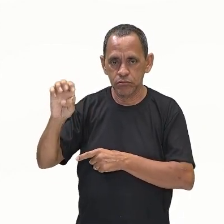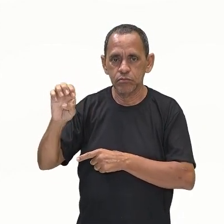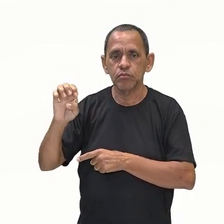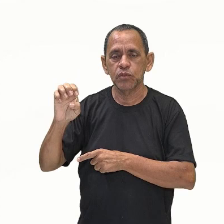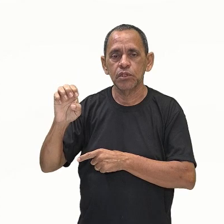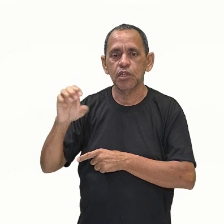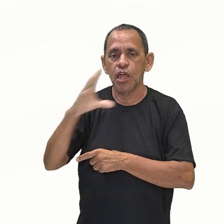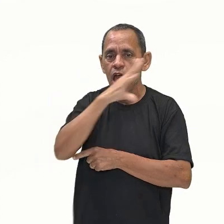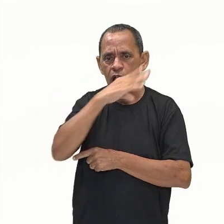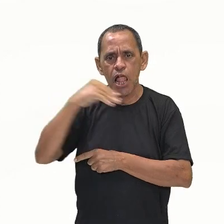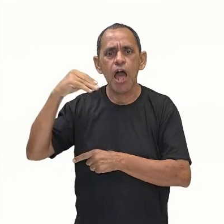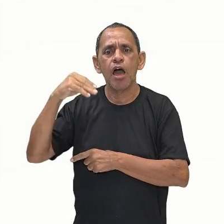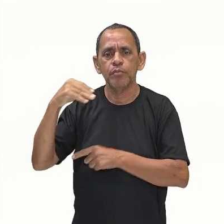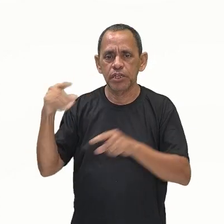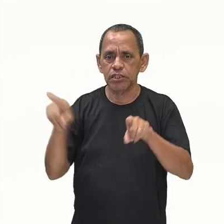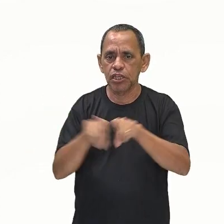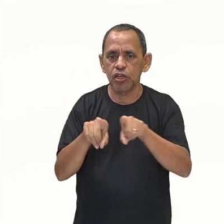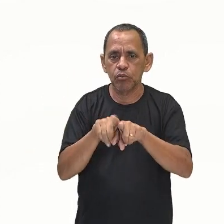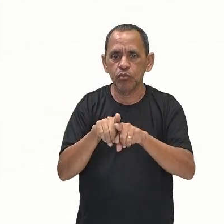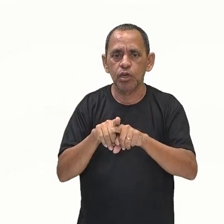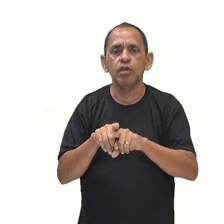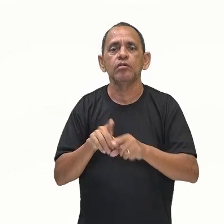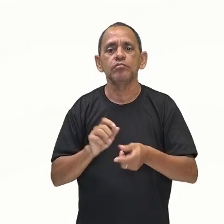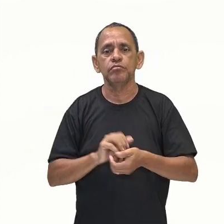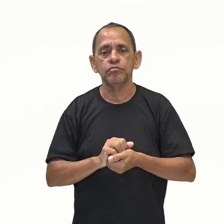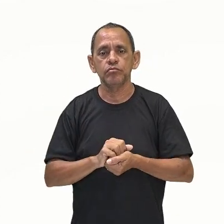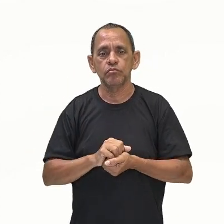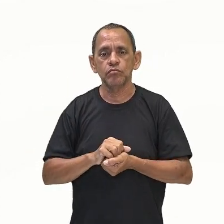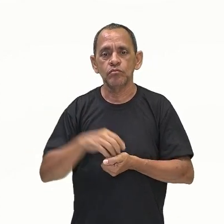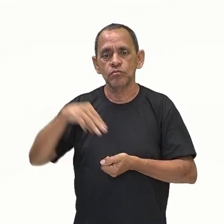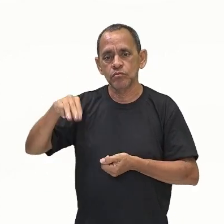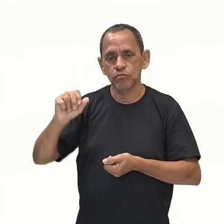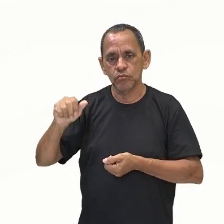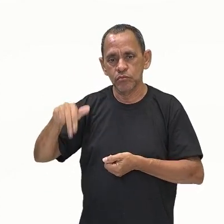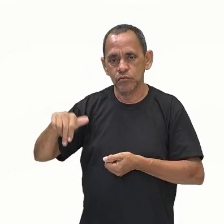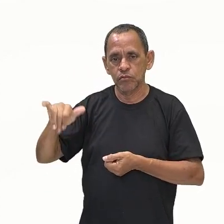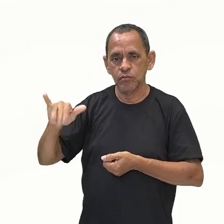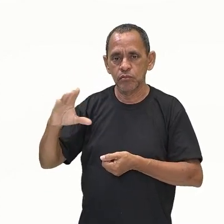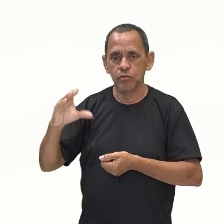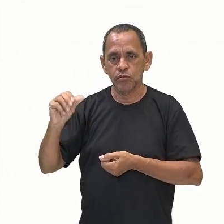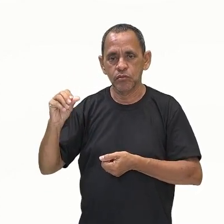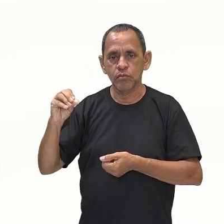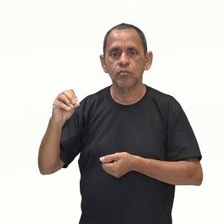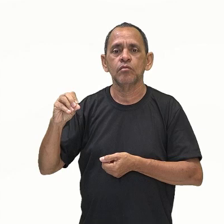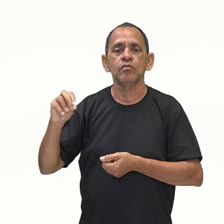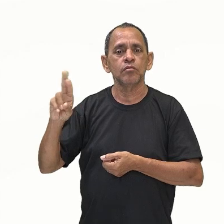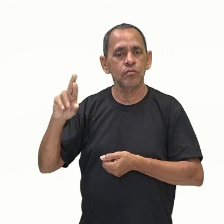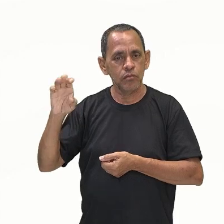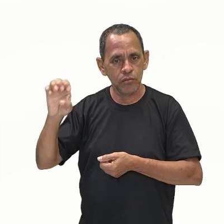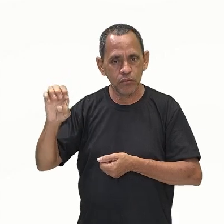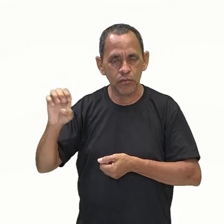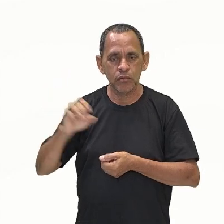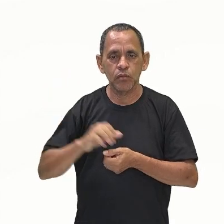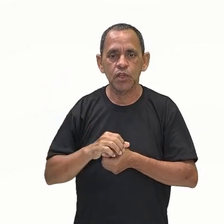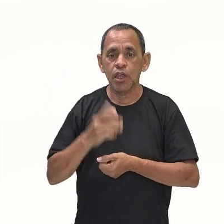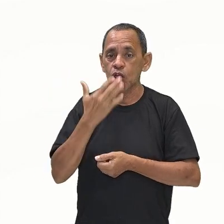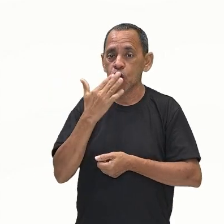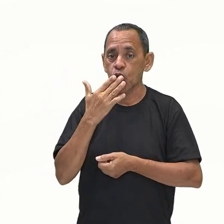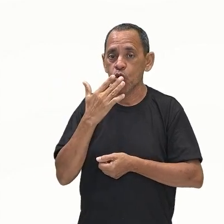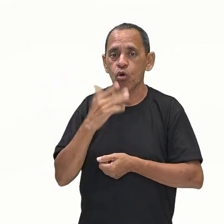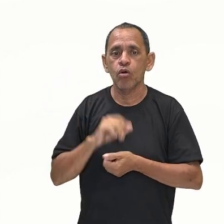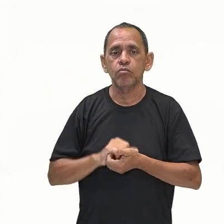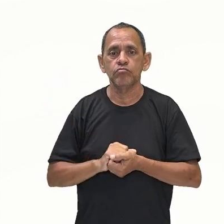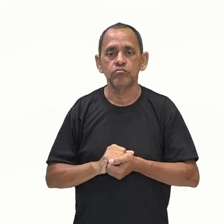Lábrea, a gente vai ter também coordenando, Manicoré, aqui nesse azul mais escuro,